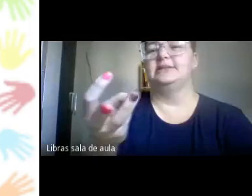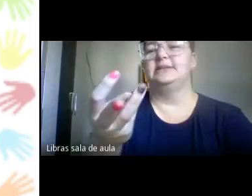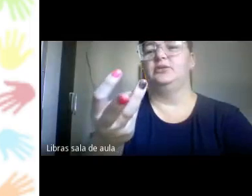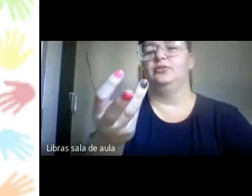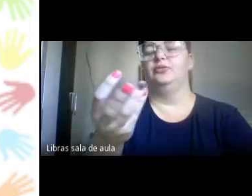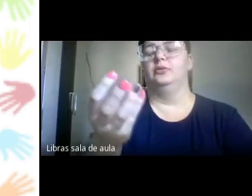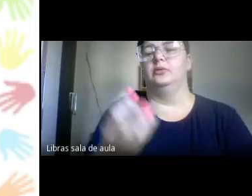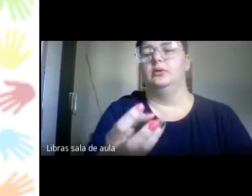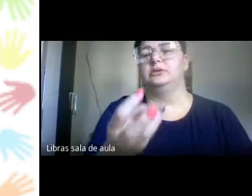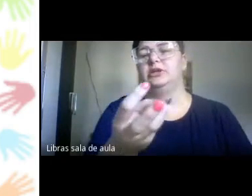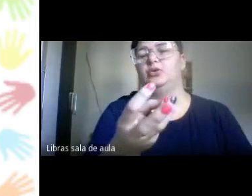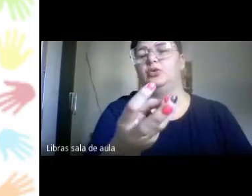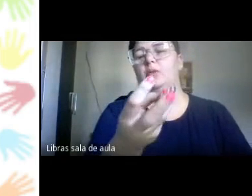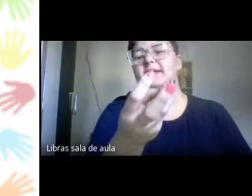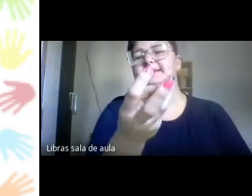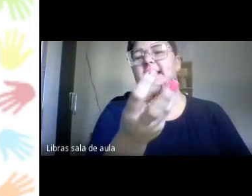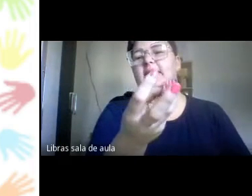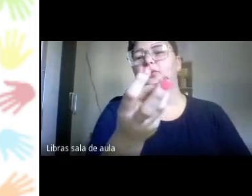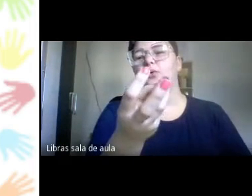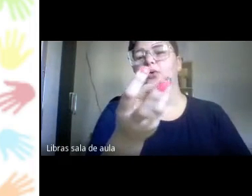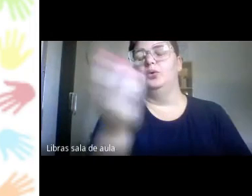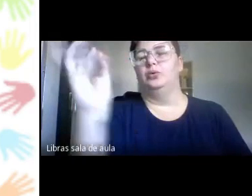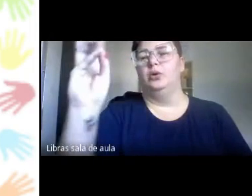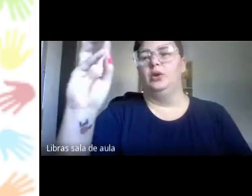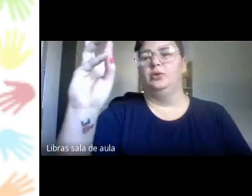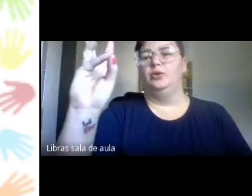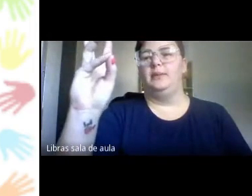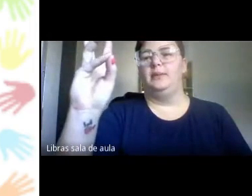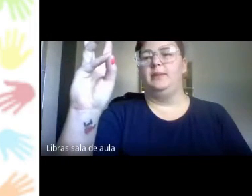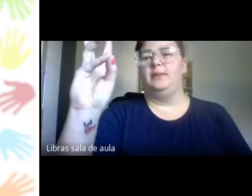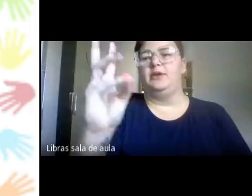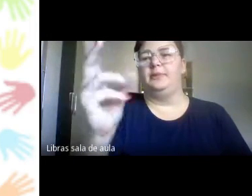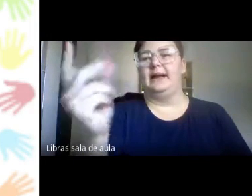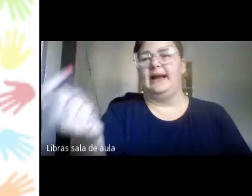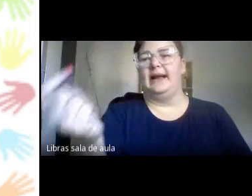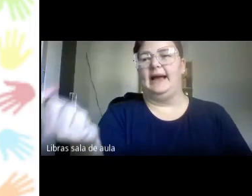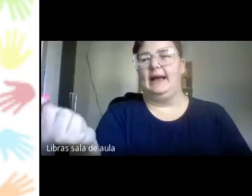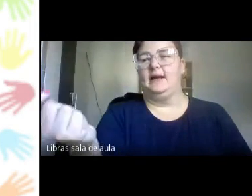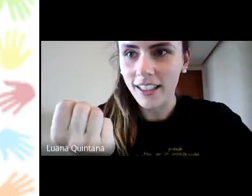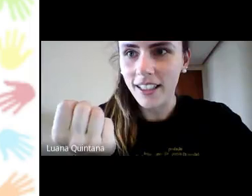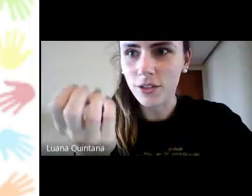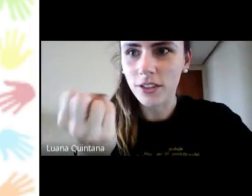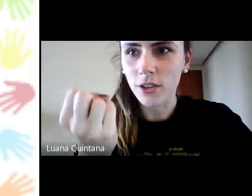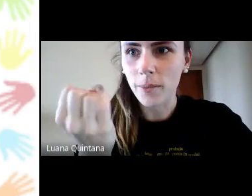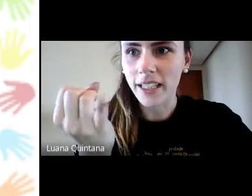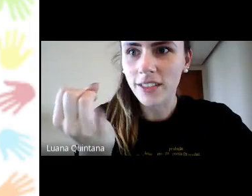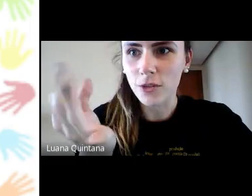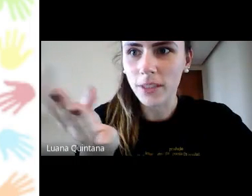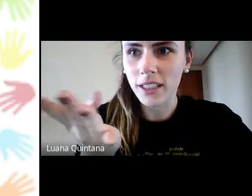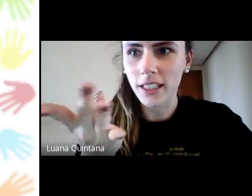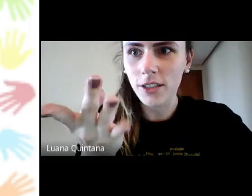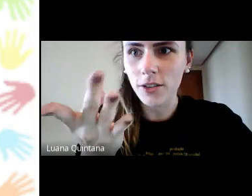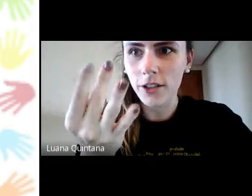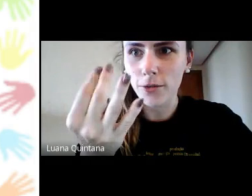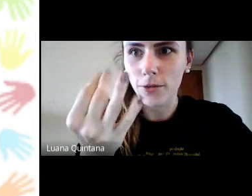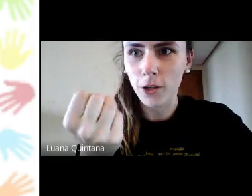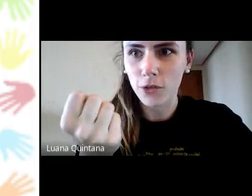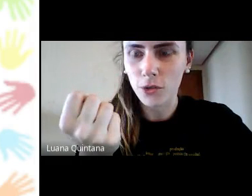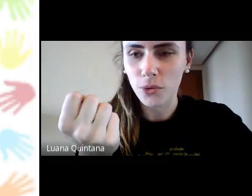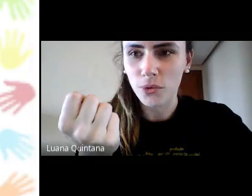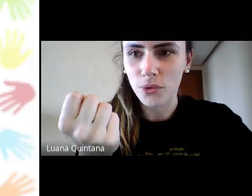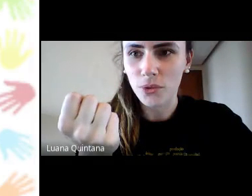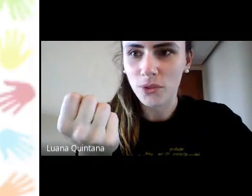Tu diz se tu começar do dominguinho pra cá? Isso, se eu começo dominguinho ou